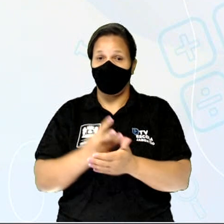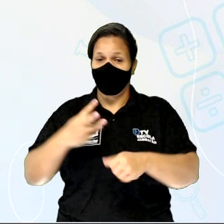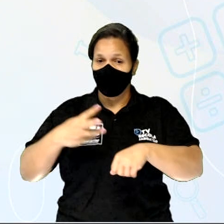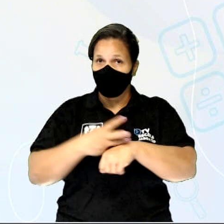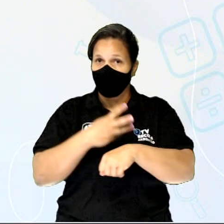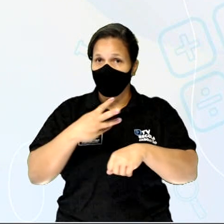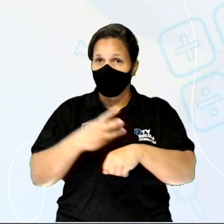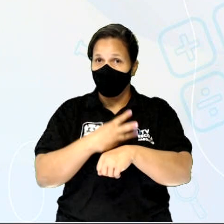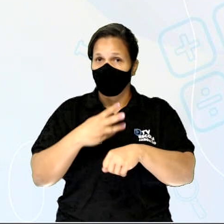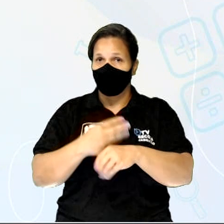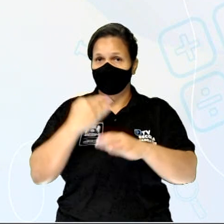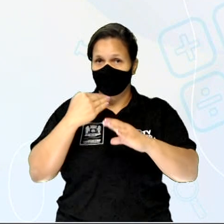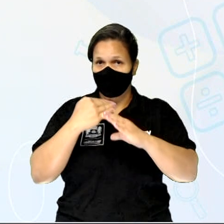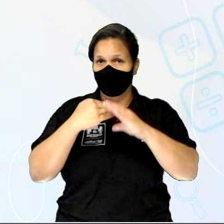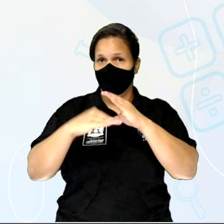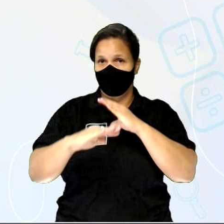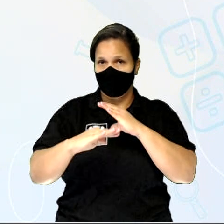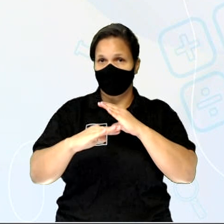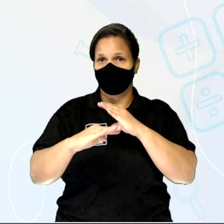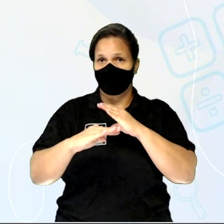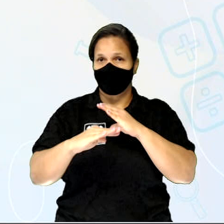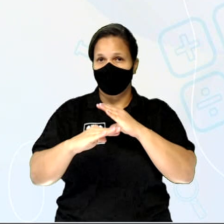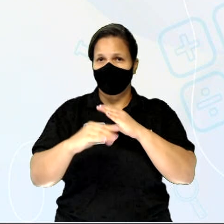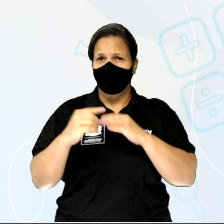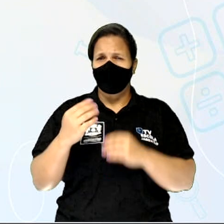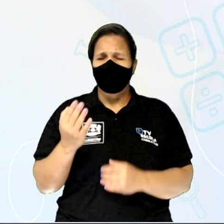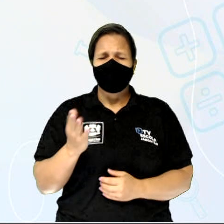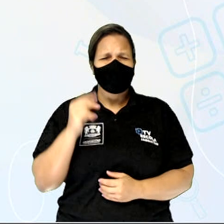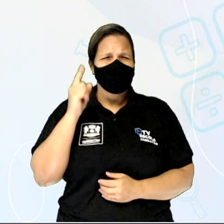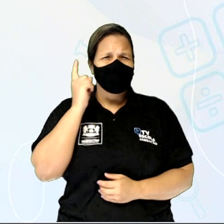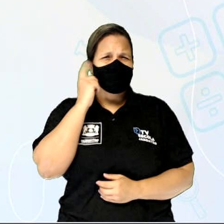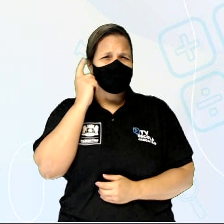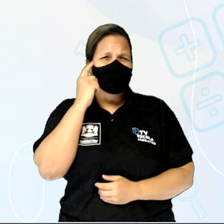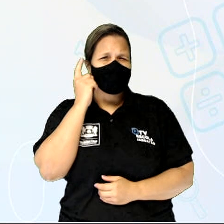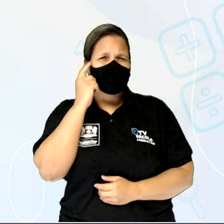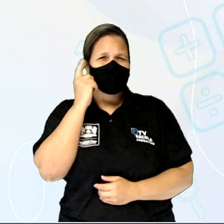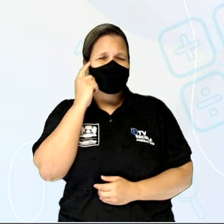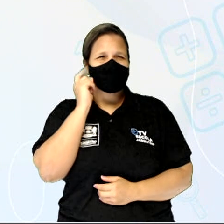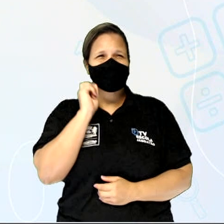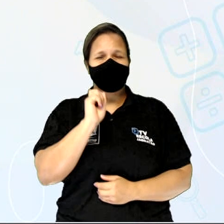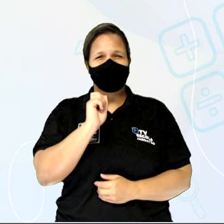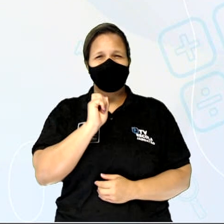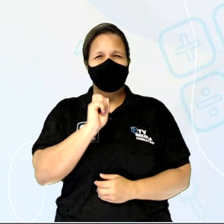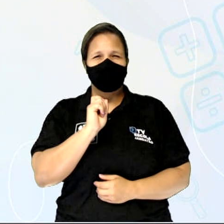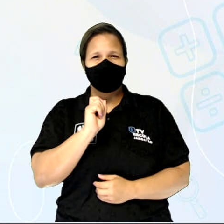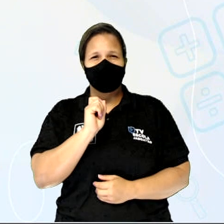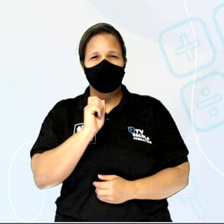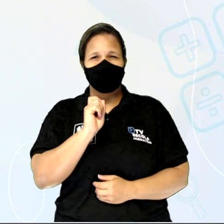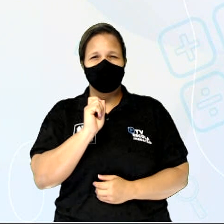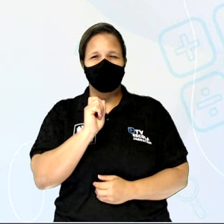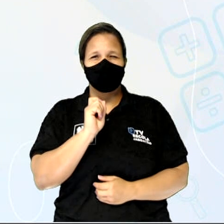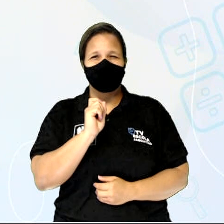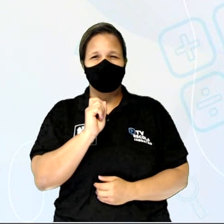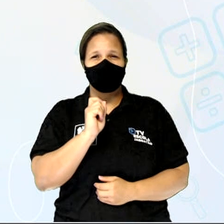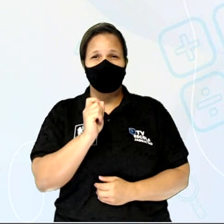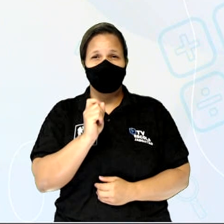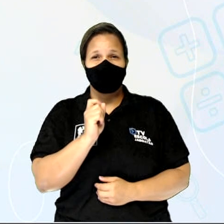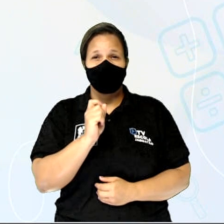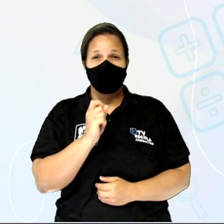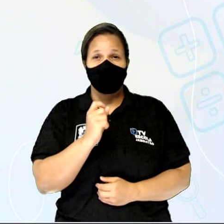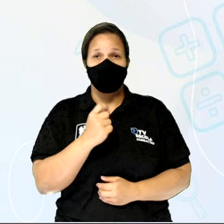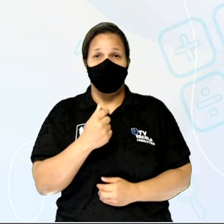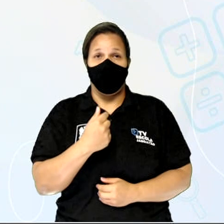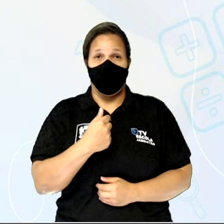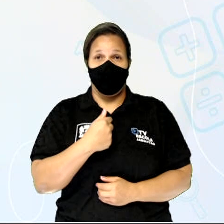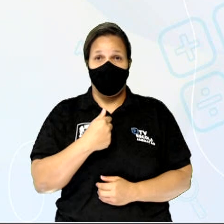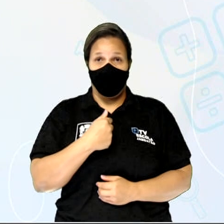WhatsApp. Então, vamos só pensar na seguinte situação, né? Eu não sei fazer um bolo